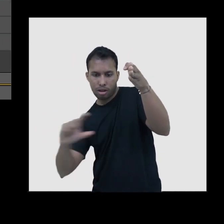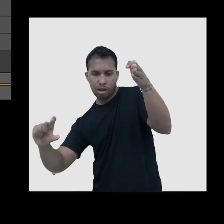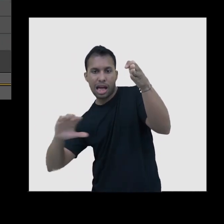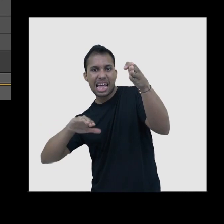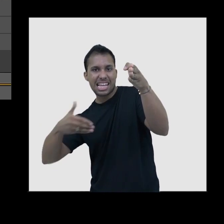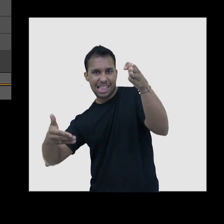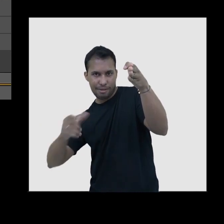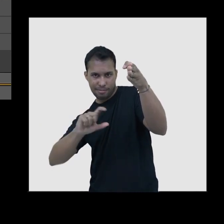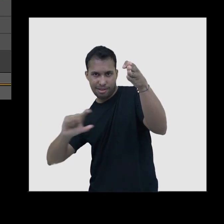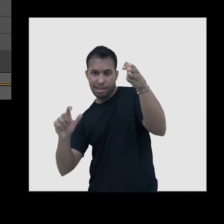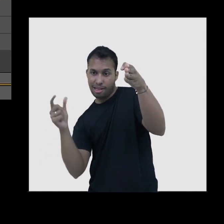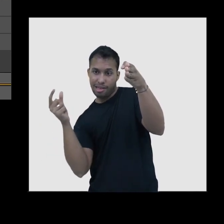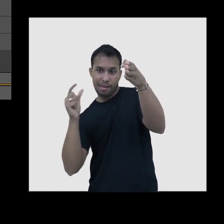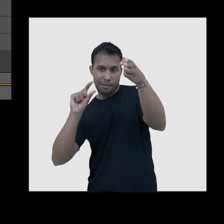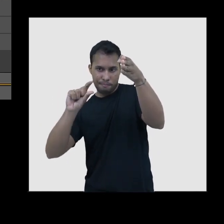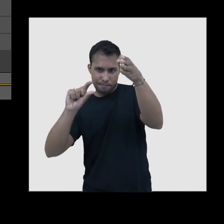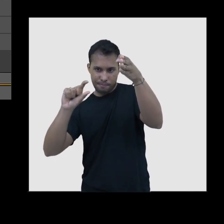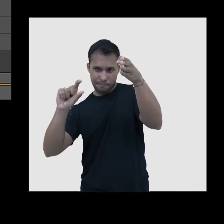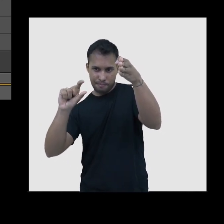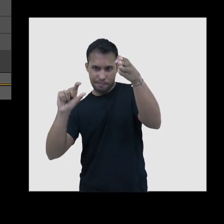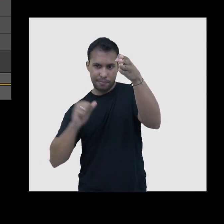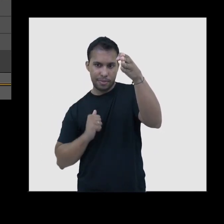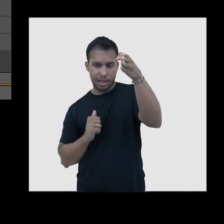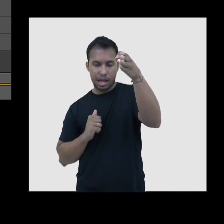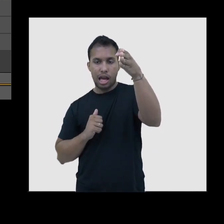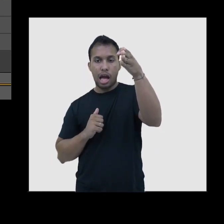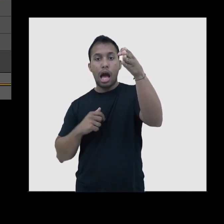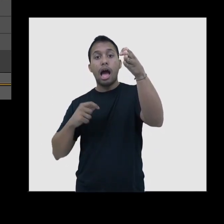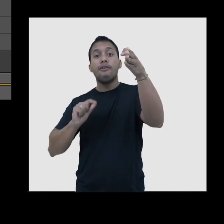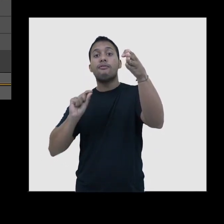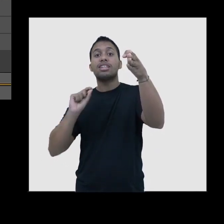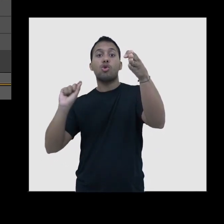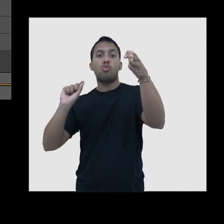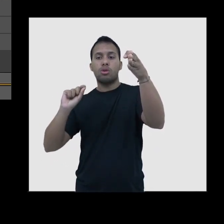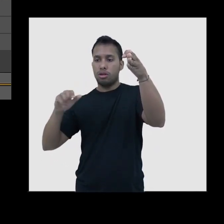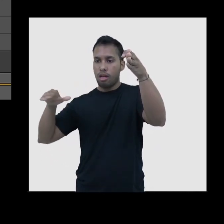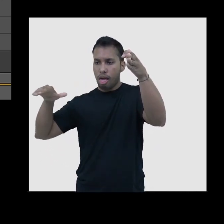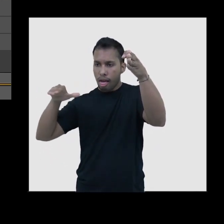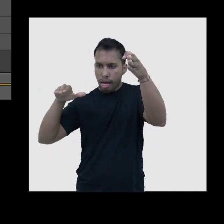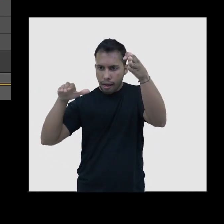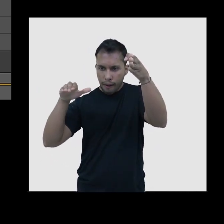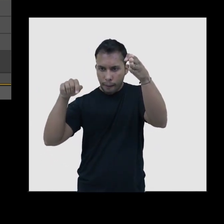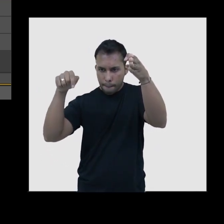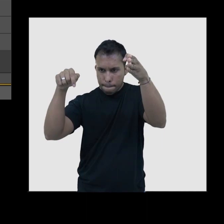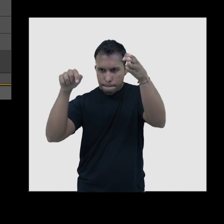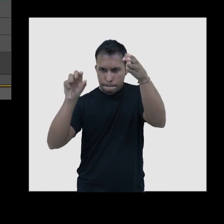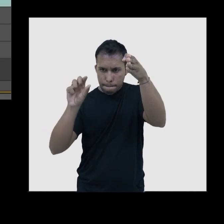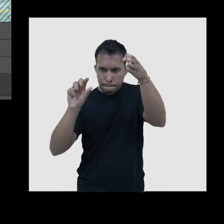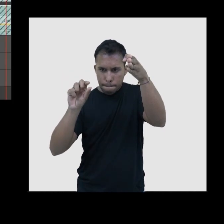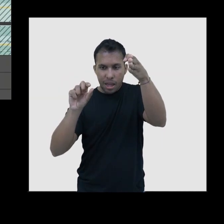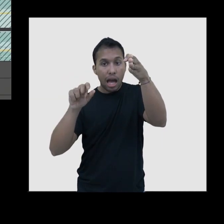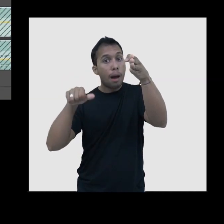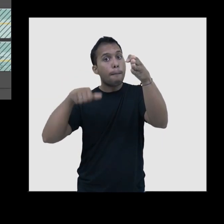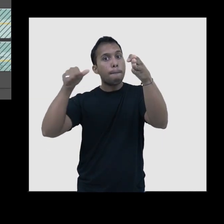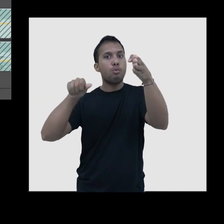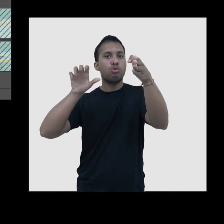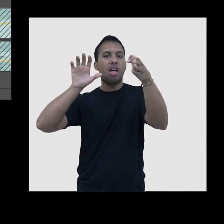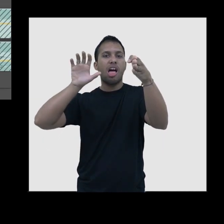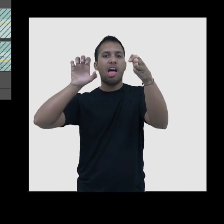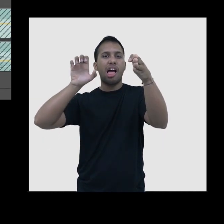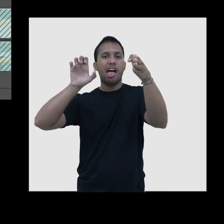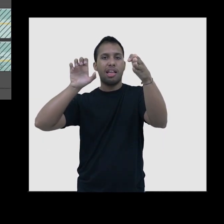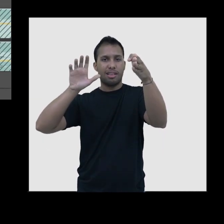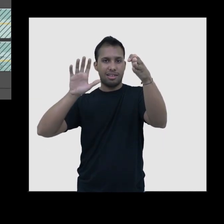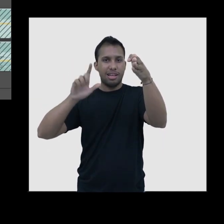Mas a gente vai clicar aqui no seu início, a gente vai posicionar o mouse próximo ao início do